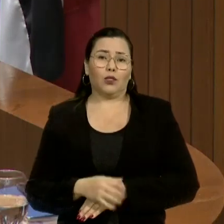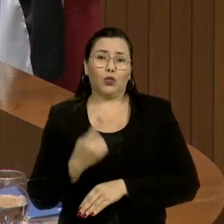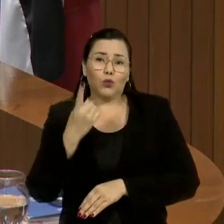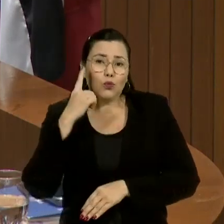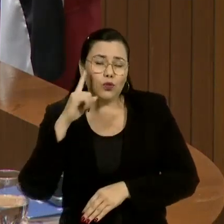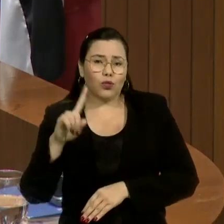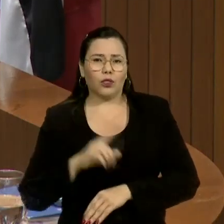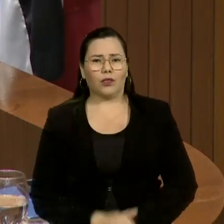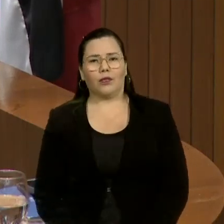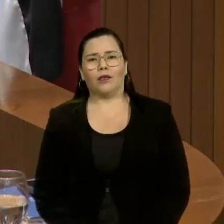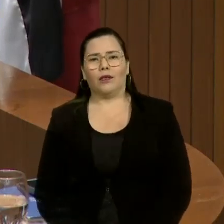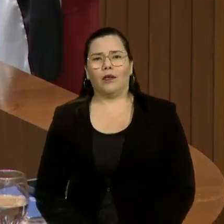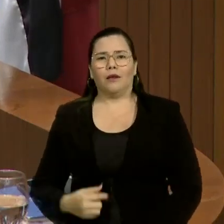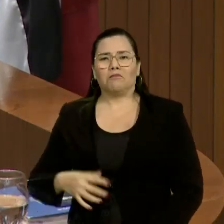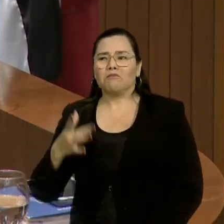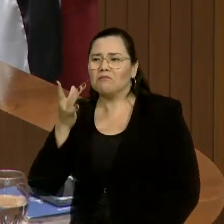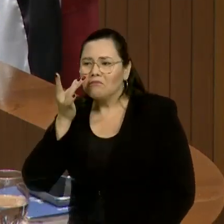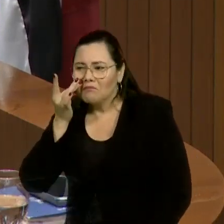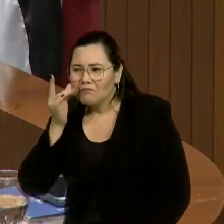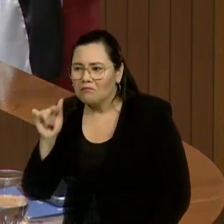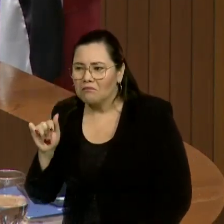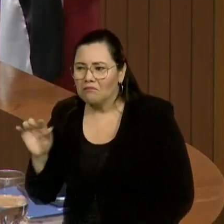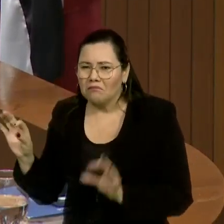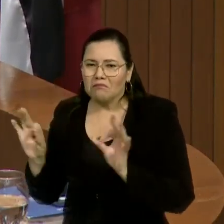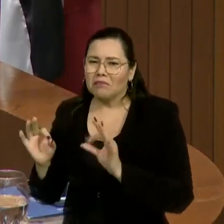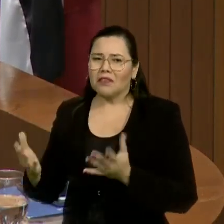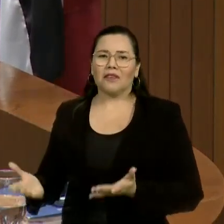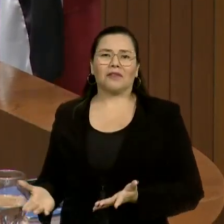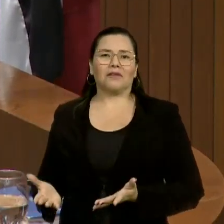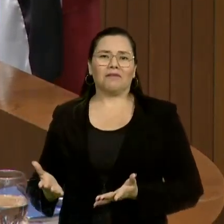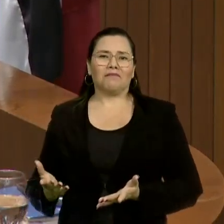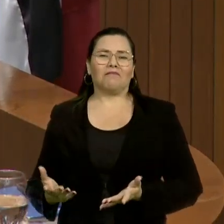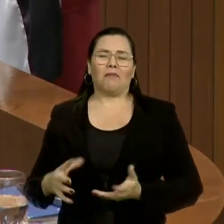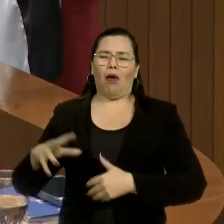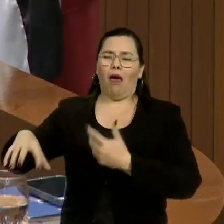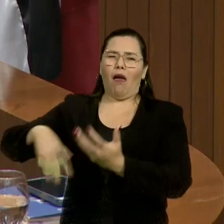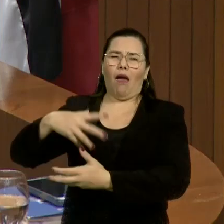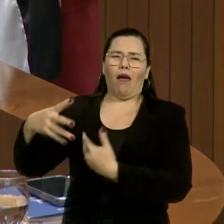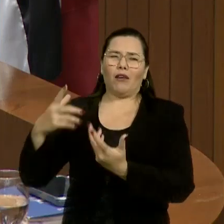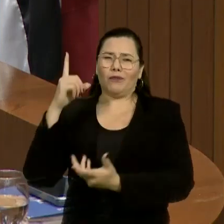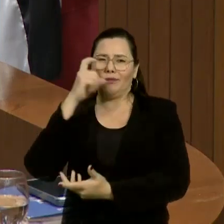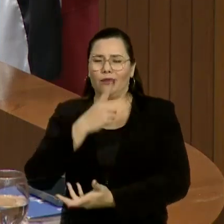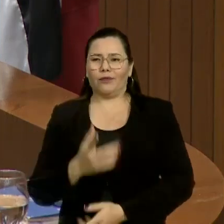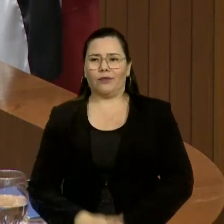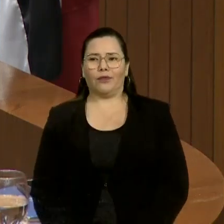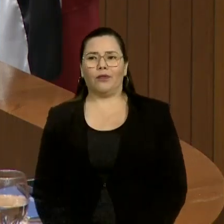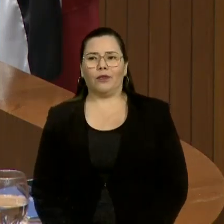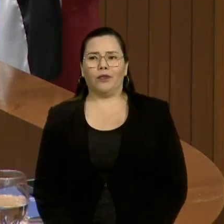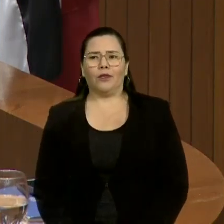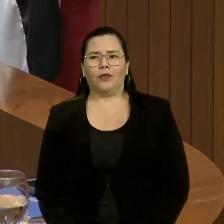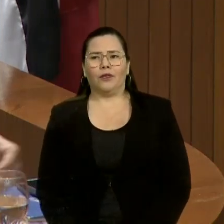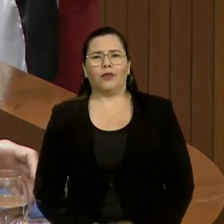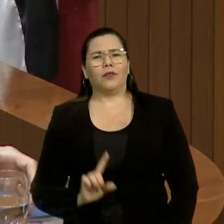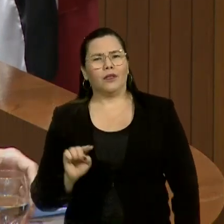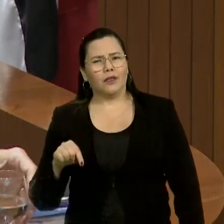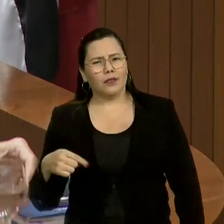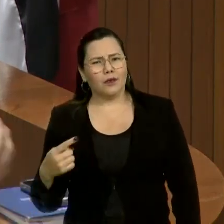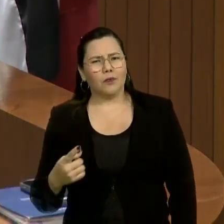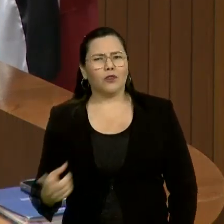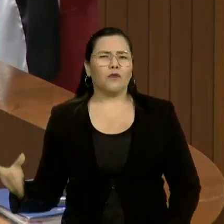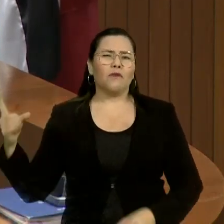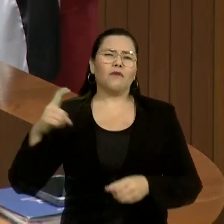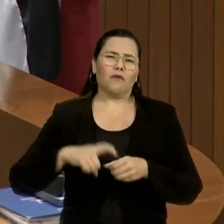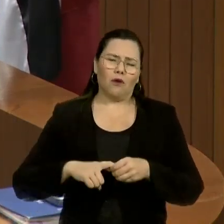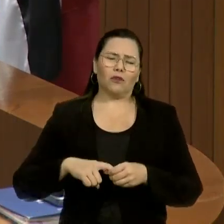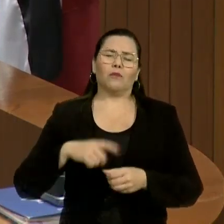a tribuna não com pessimismo na semana passada, mas com realismo para falar desse hospital, e é uma coisa que a gente claramente